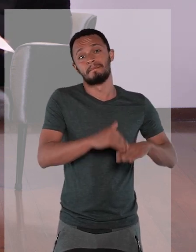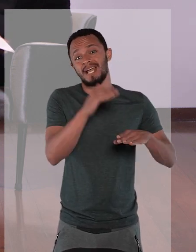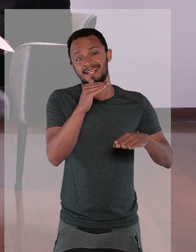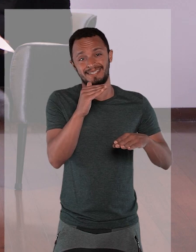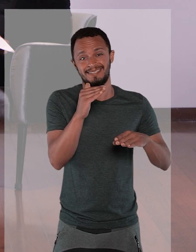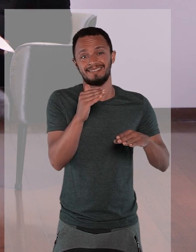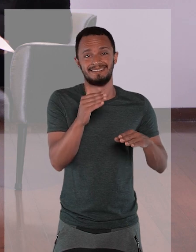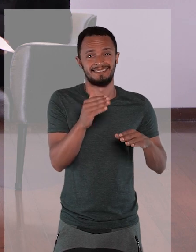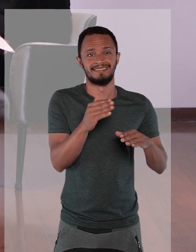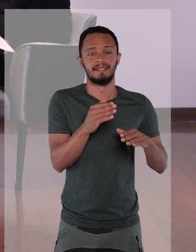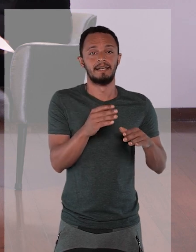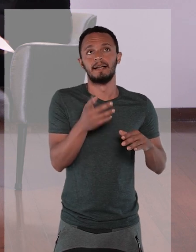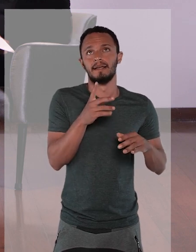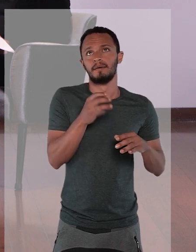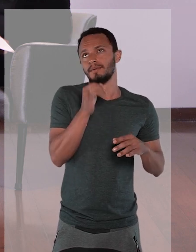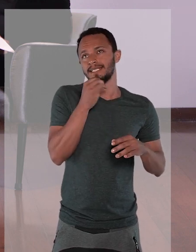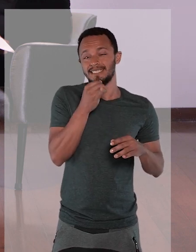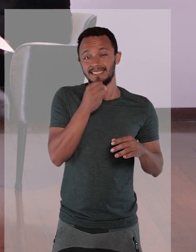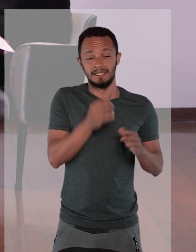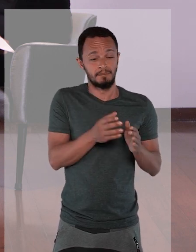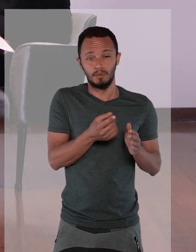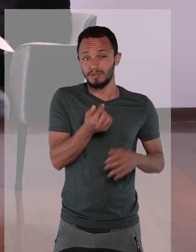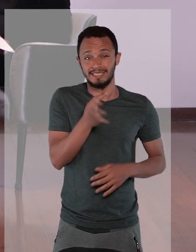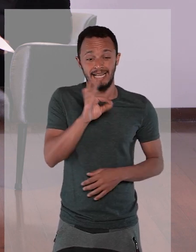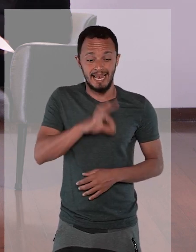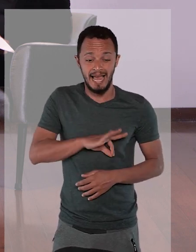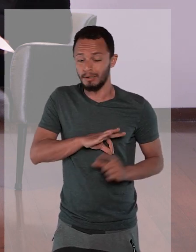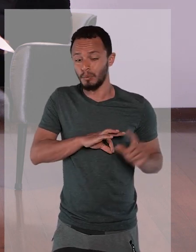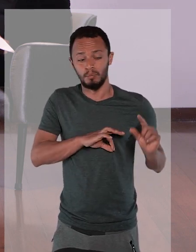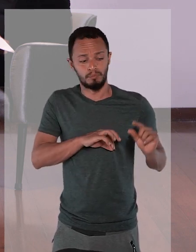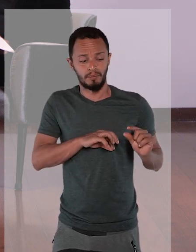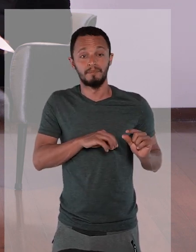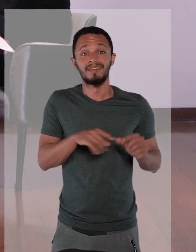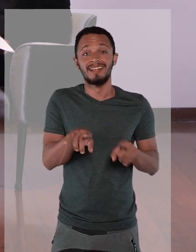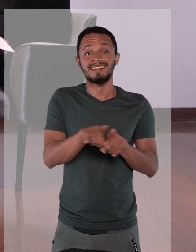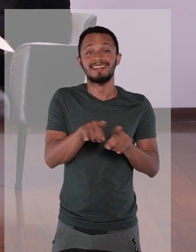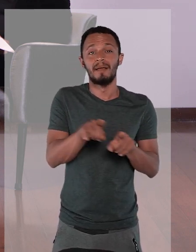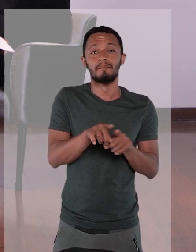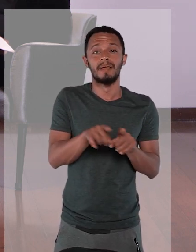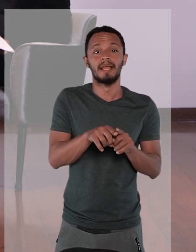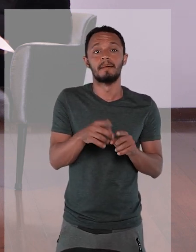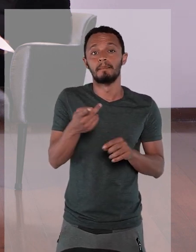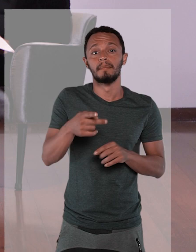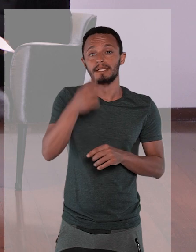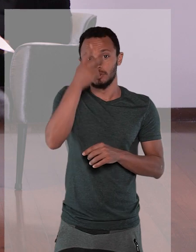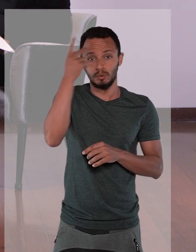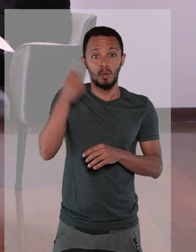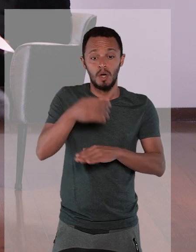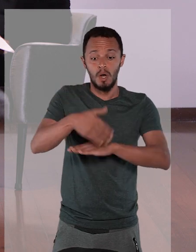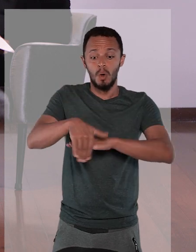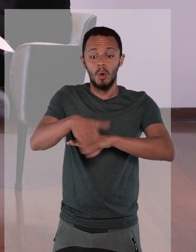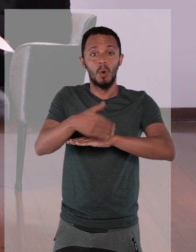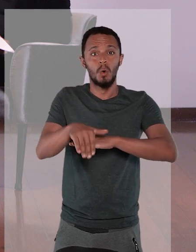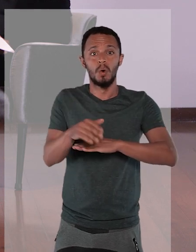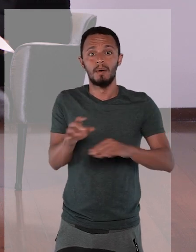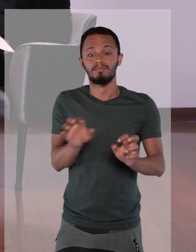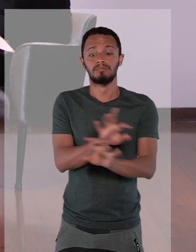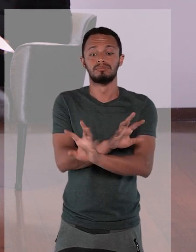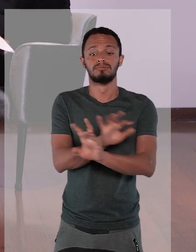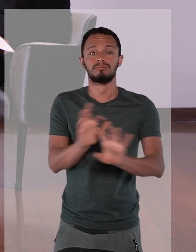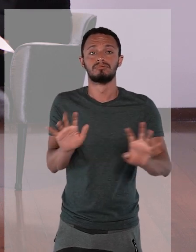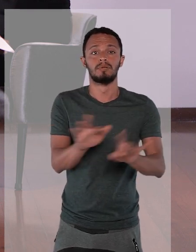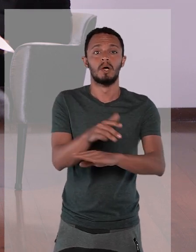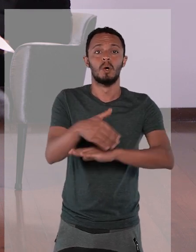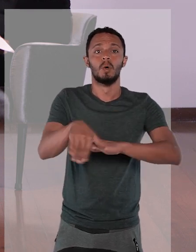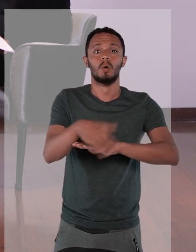atrás, o levantamento que o padre Júlio fez do número de morador de rua, mas eu hoje andei por Belo Horizonte, eu vi muito morador de rua